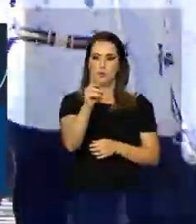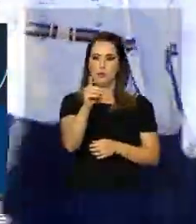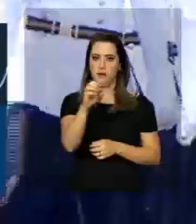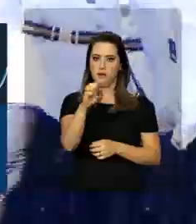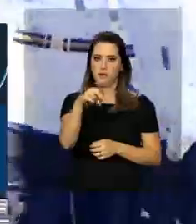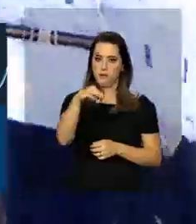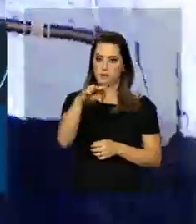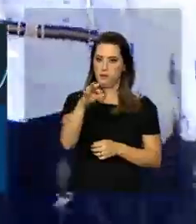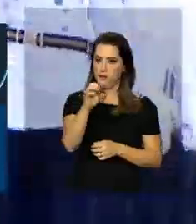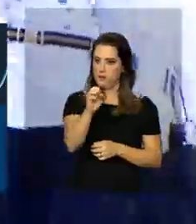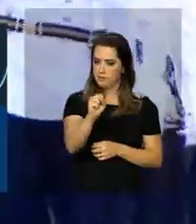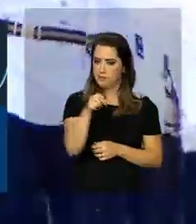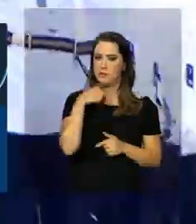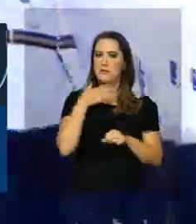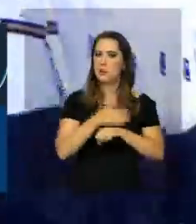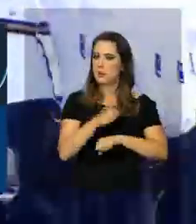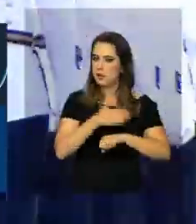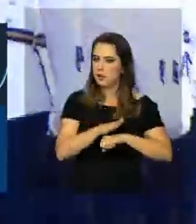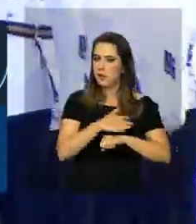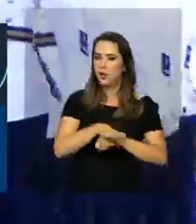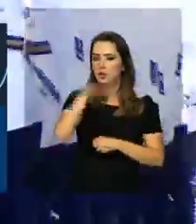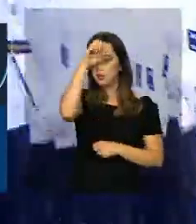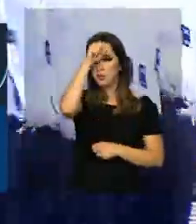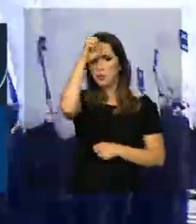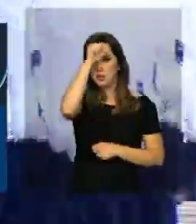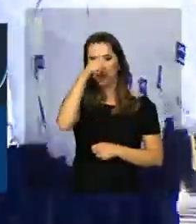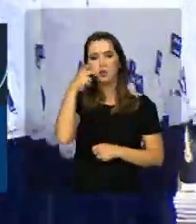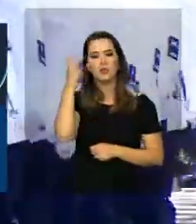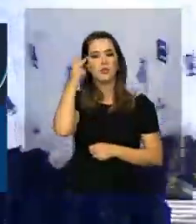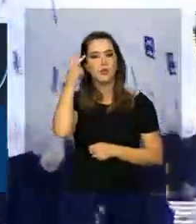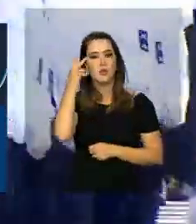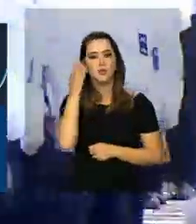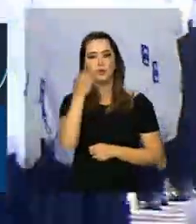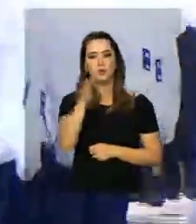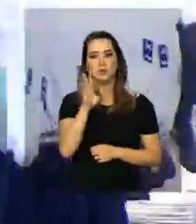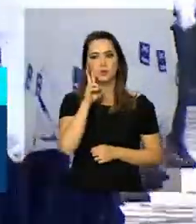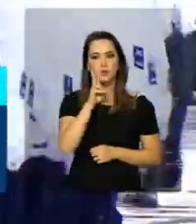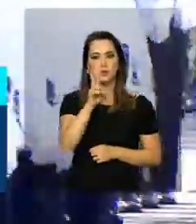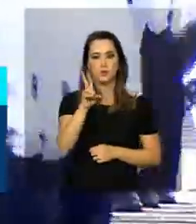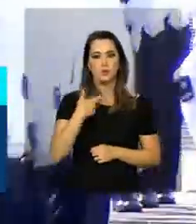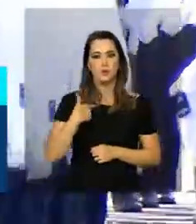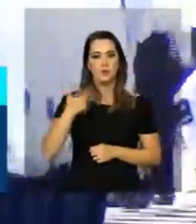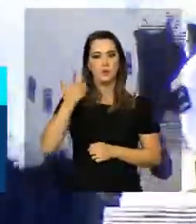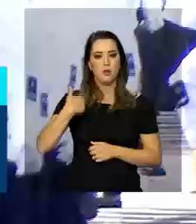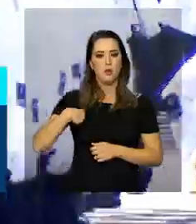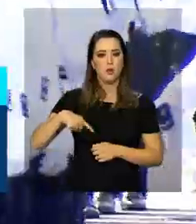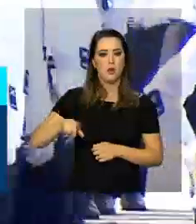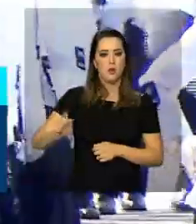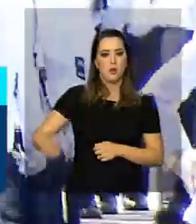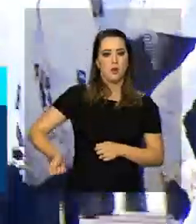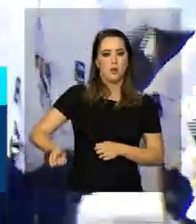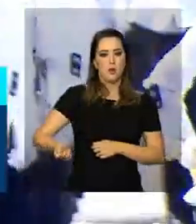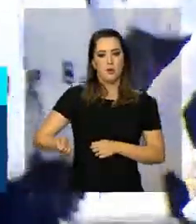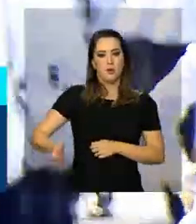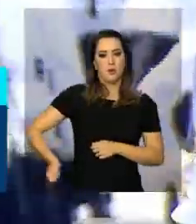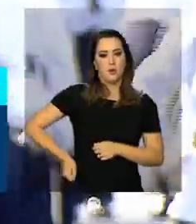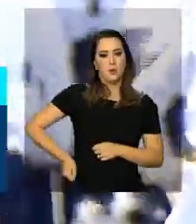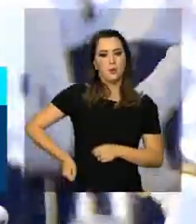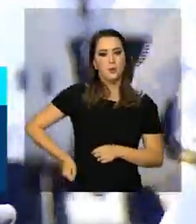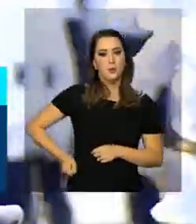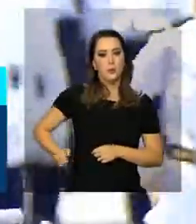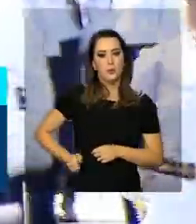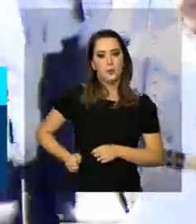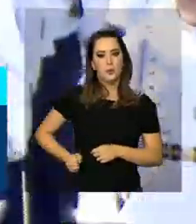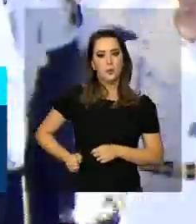cadetes que estão em formação na Academia da Força Aérea, localizada em Pirassununga. Vocês podem notar que eles estão carregando o espadinho, que é o símbolo do cadete.